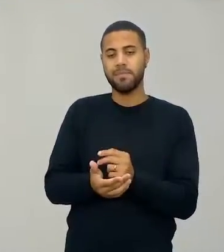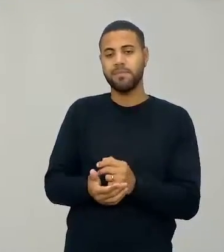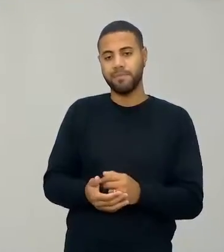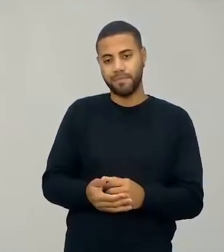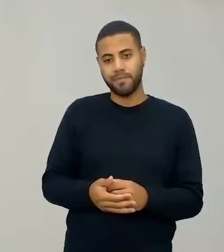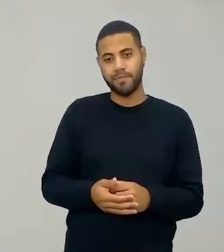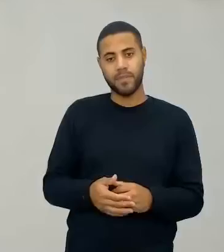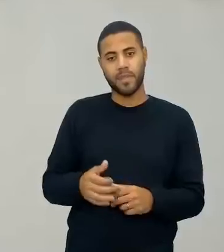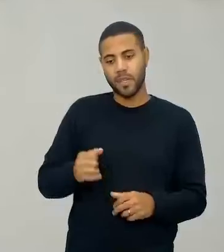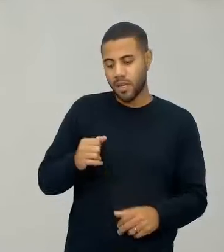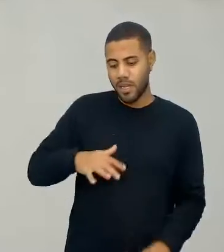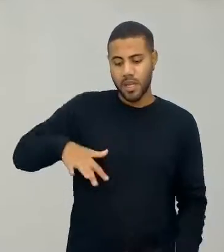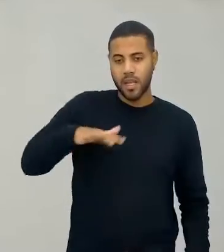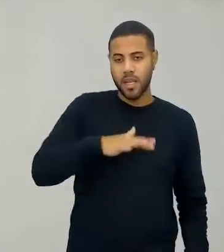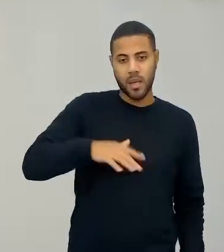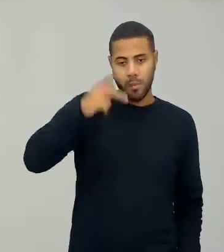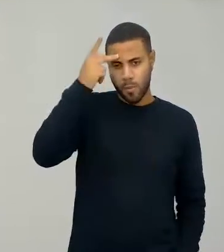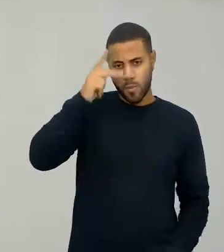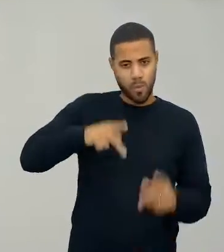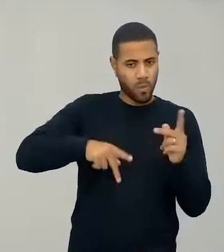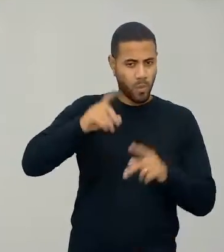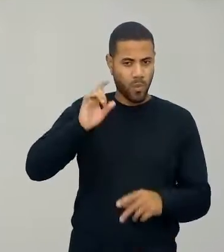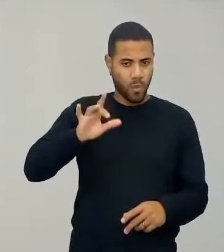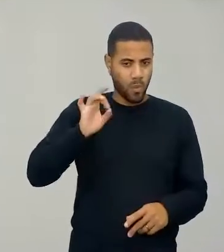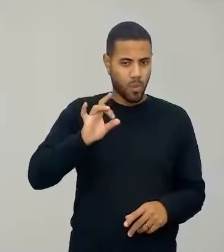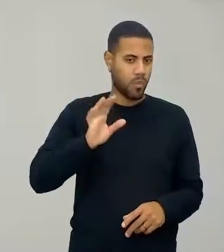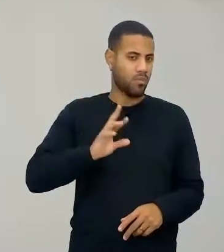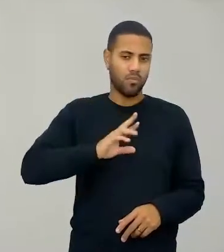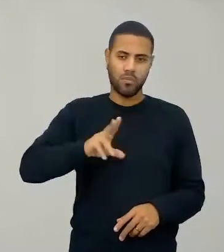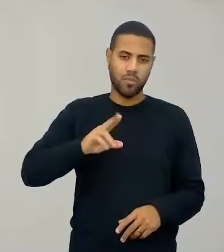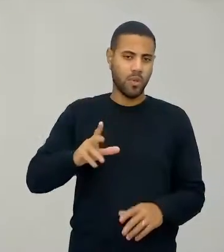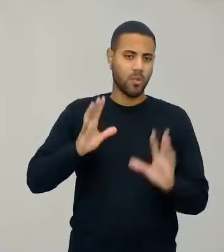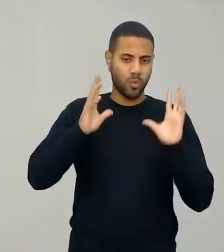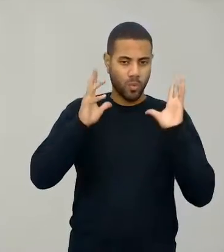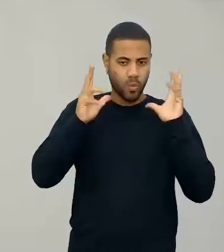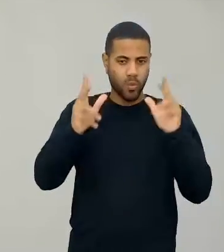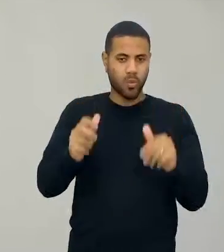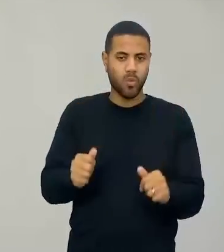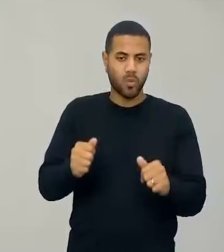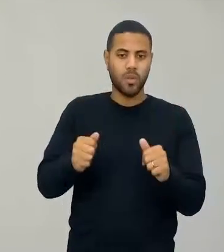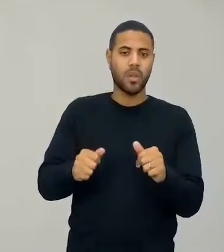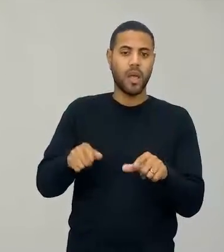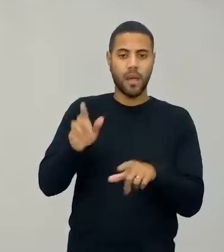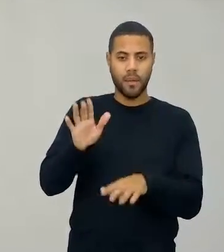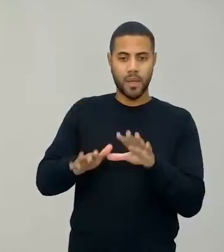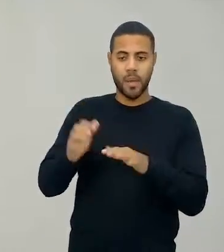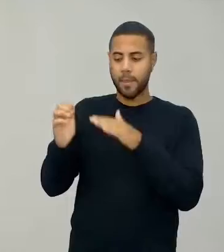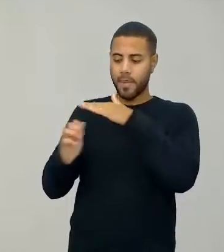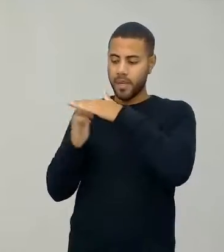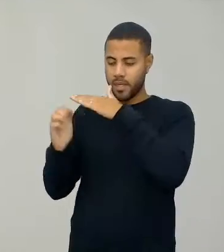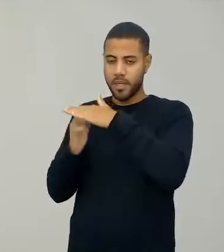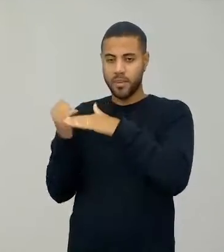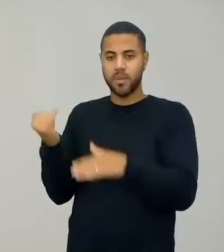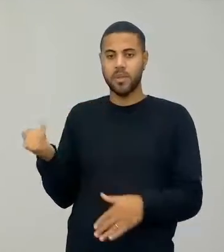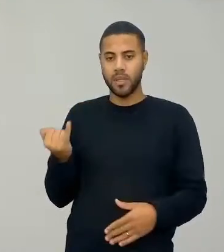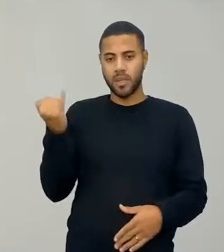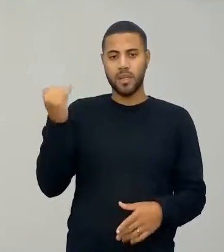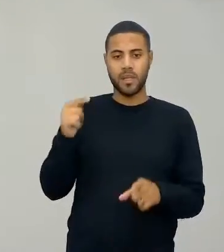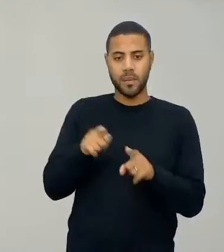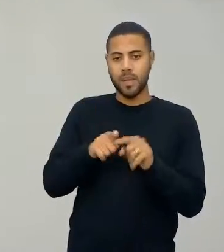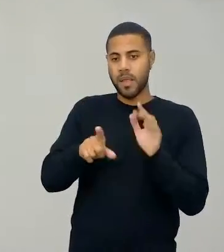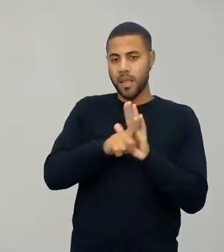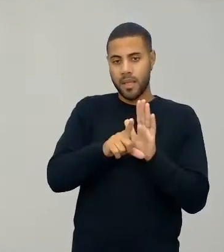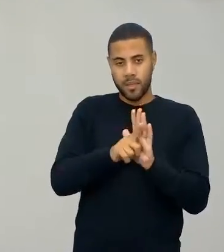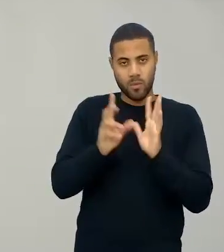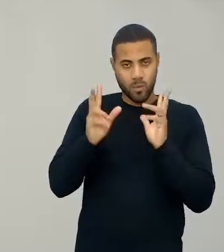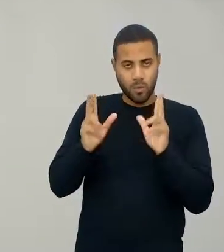é geral, não é só para a população, não é só para a pessoa física, é para a pessoa jurídica também, que essa a lei